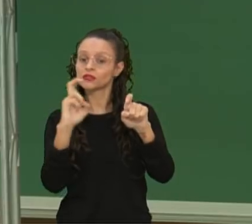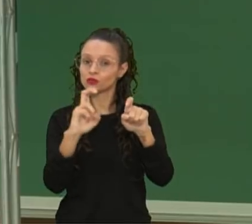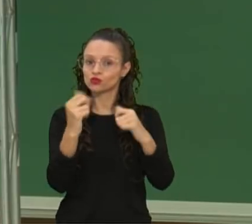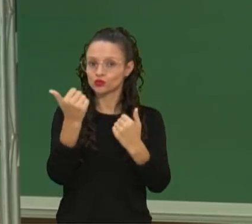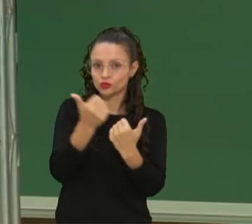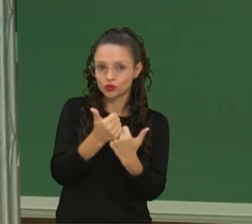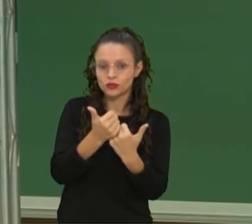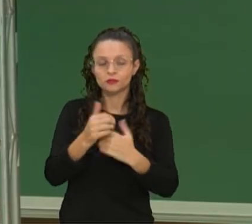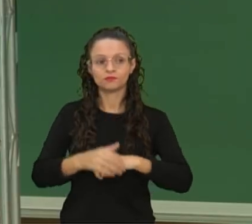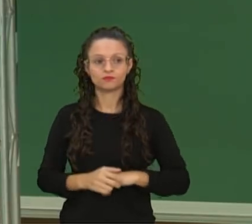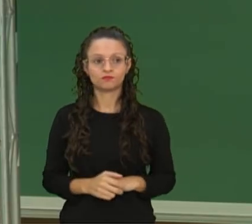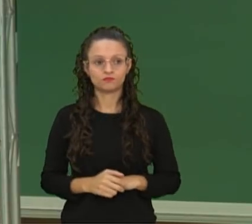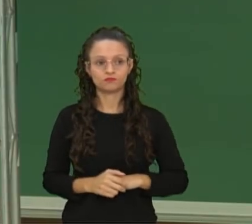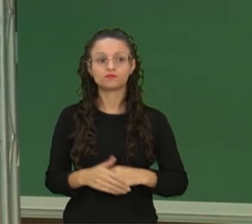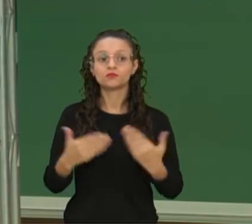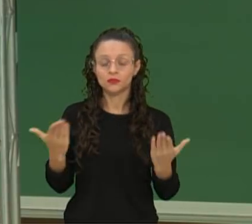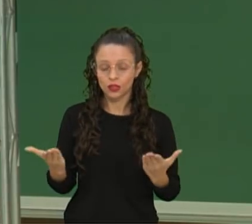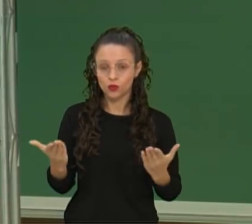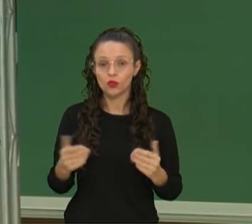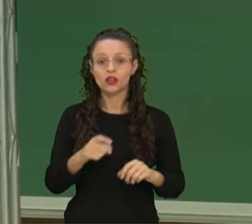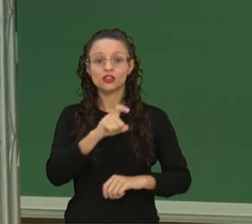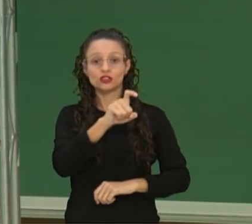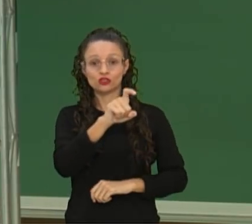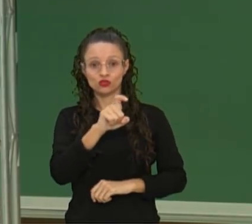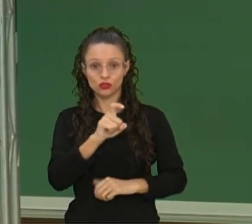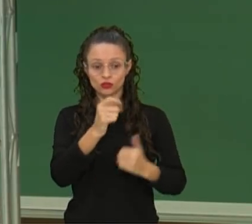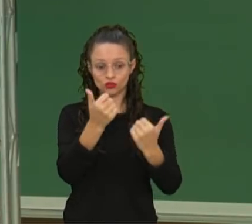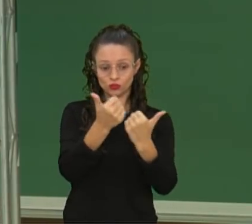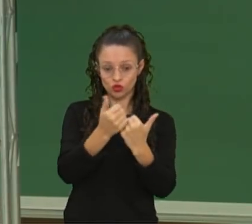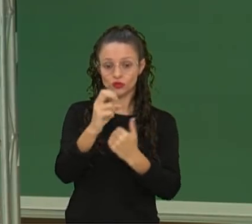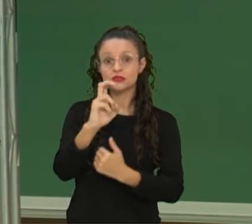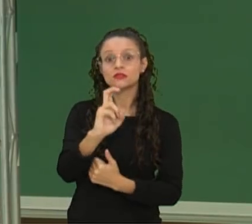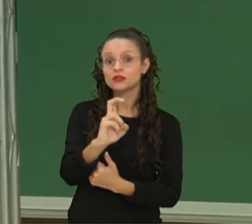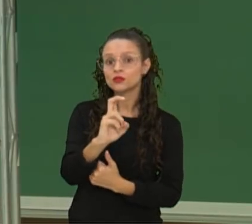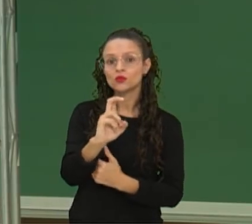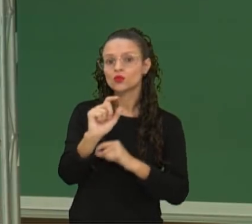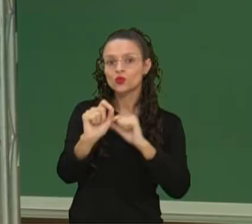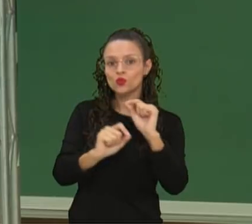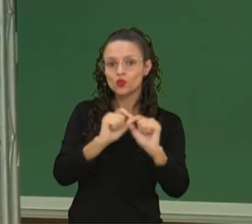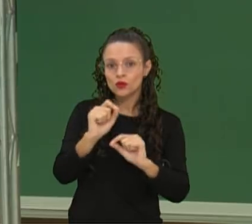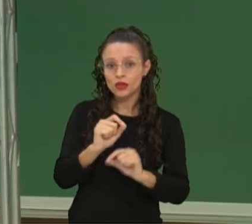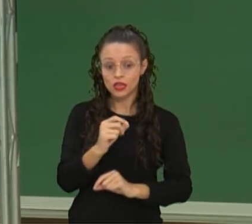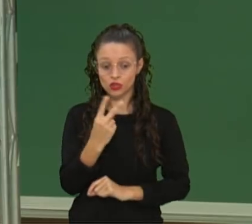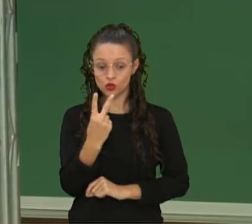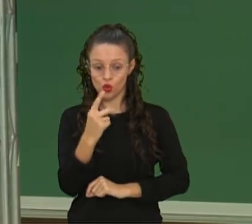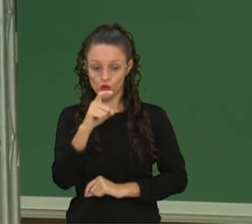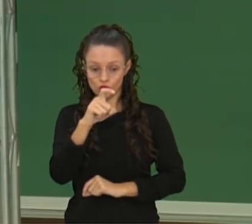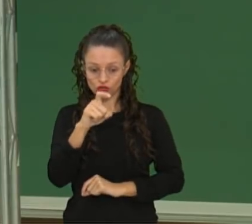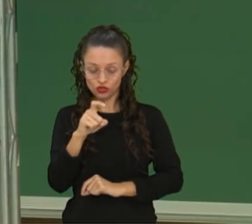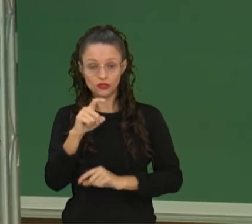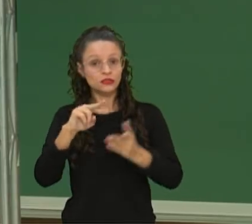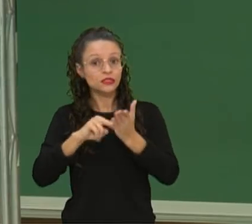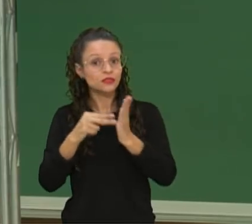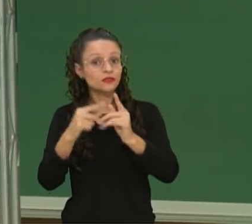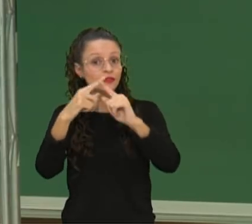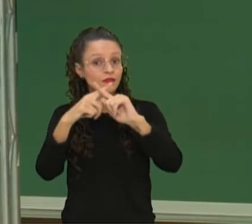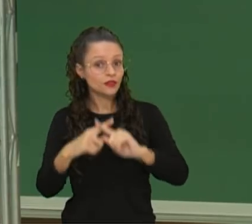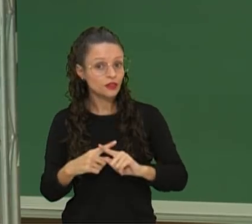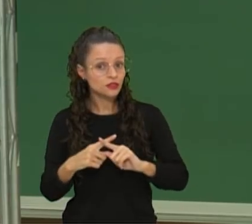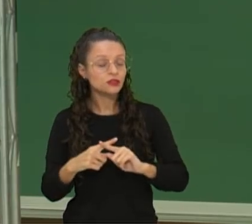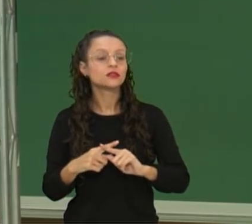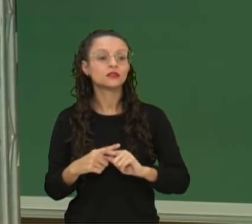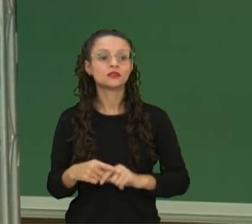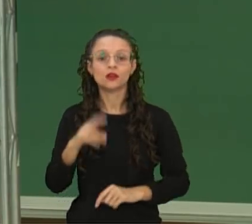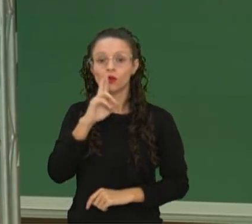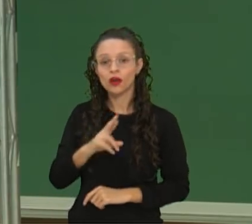Vamos lá? Trocando, então, o x da minha função pelo 5, lembrando que 2x representa 2 vezes o x, eu vou